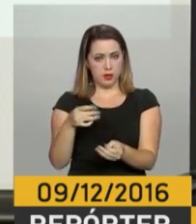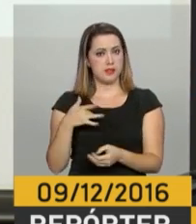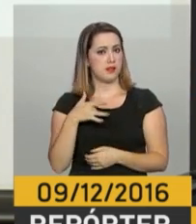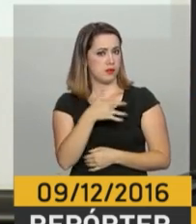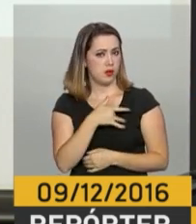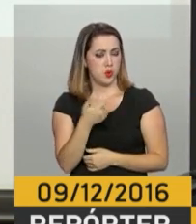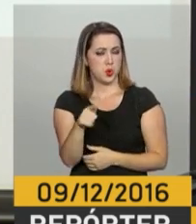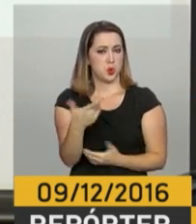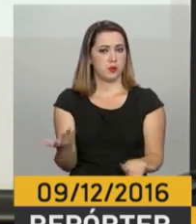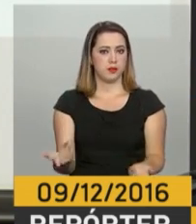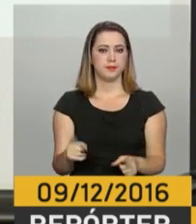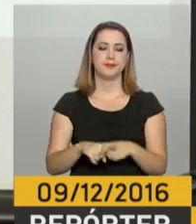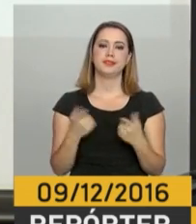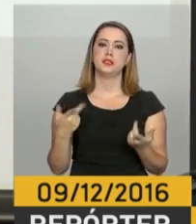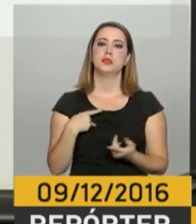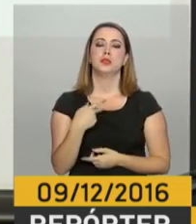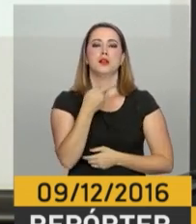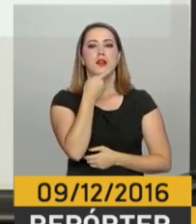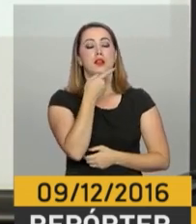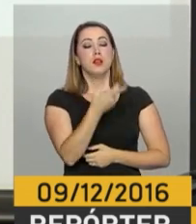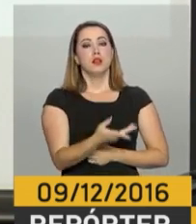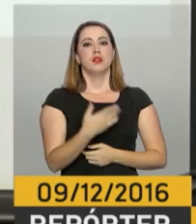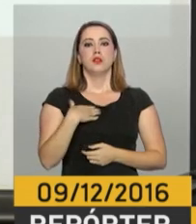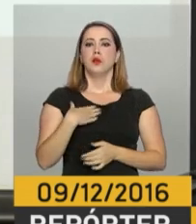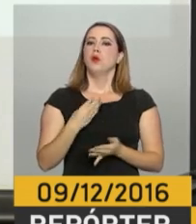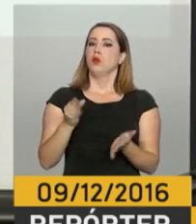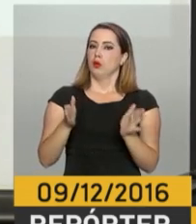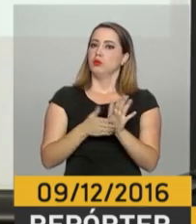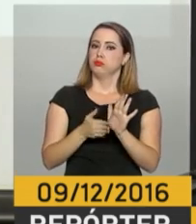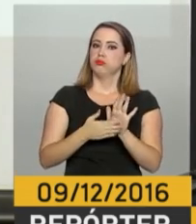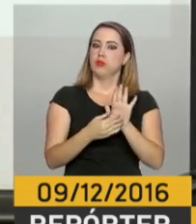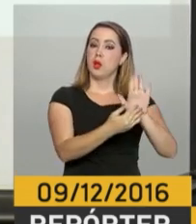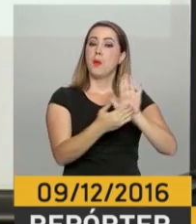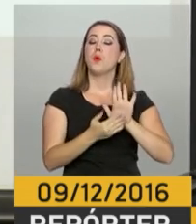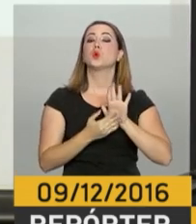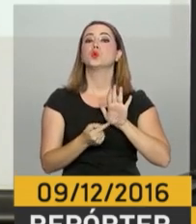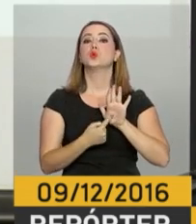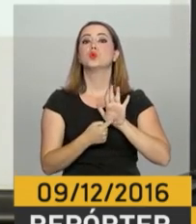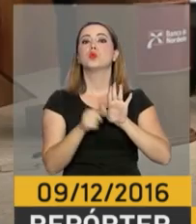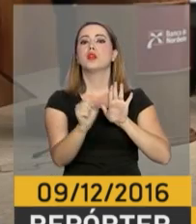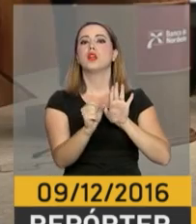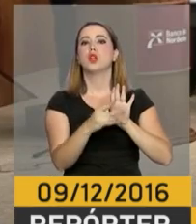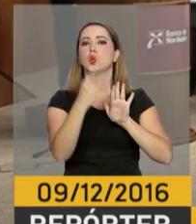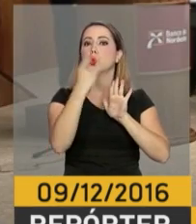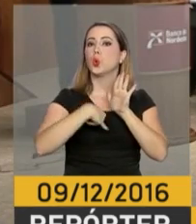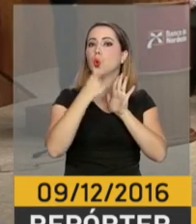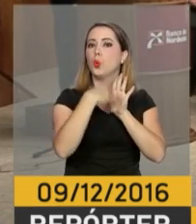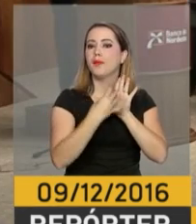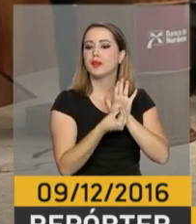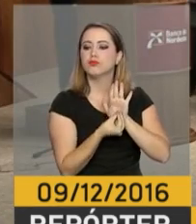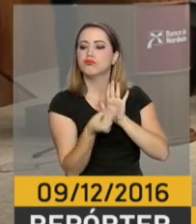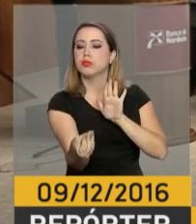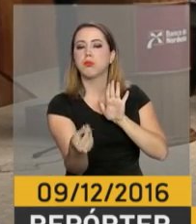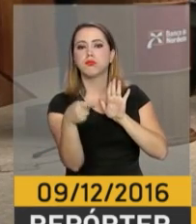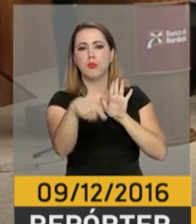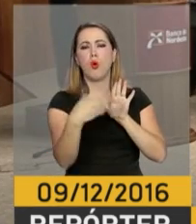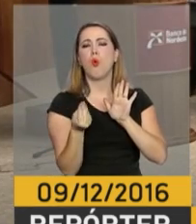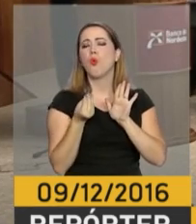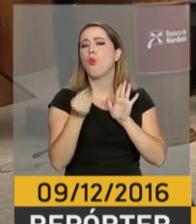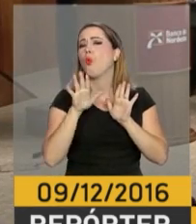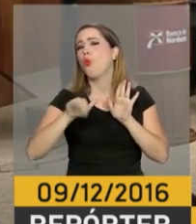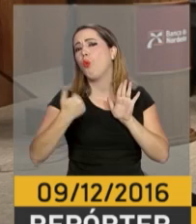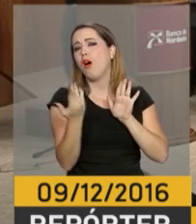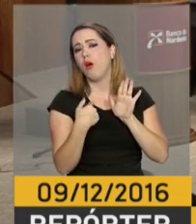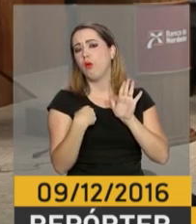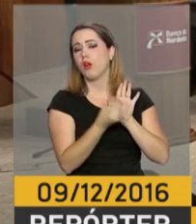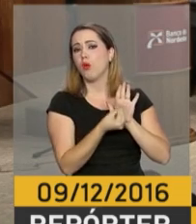contra o argumento, eu ofereço o documento. E qual é o documento que eu ofereço? O documento